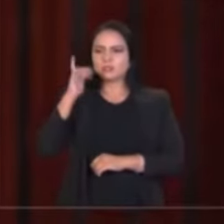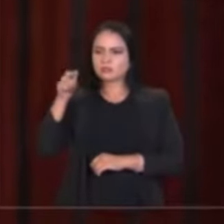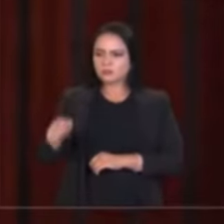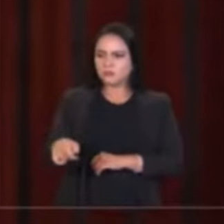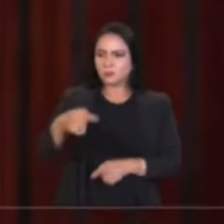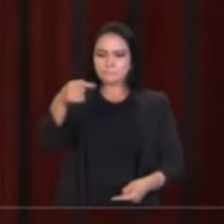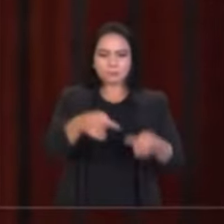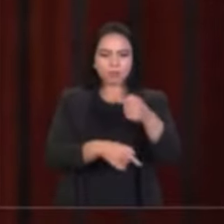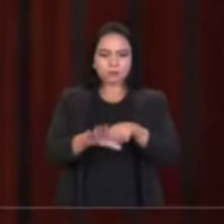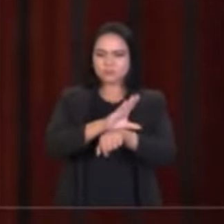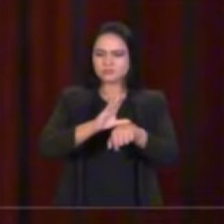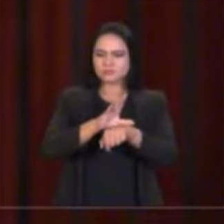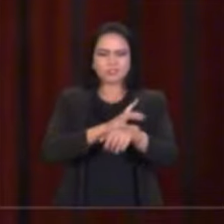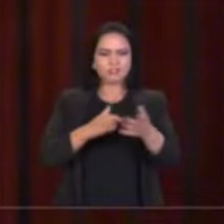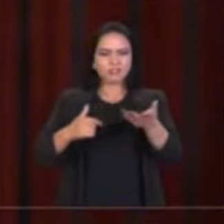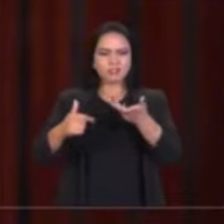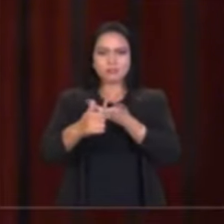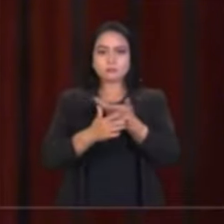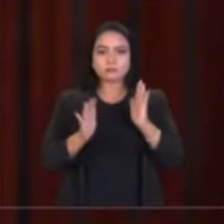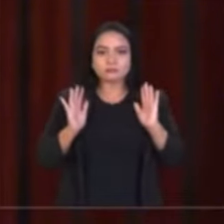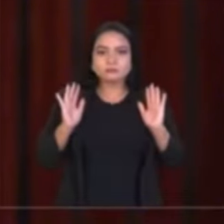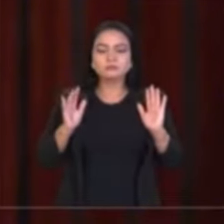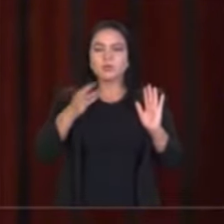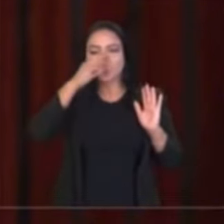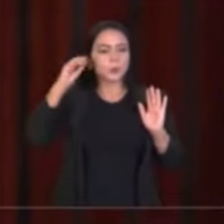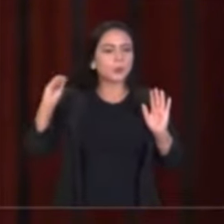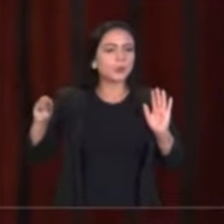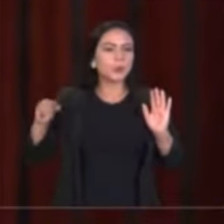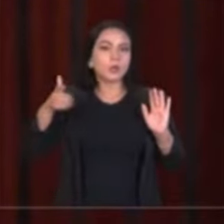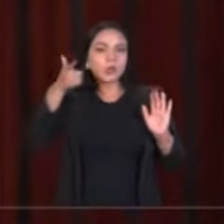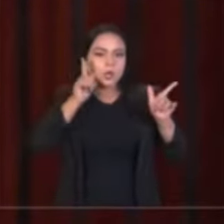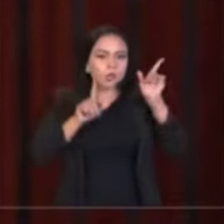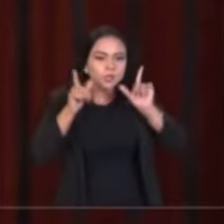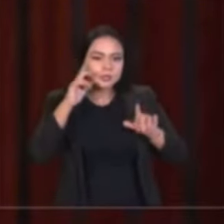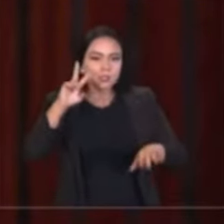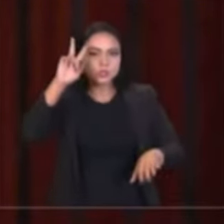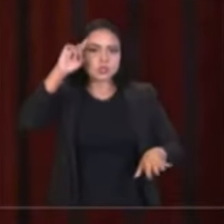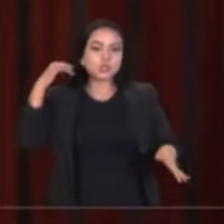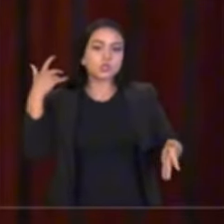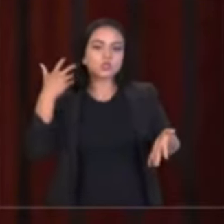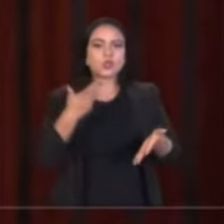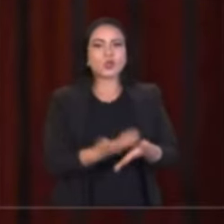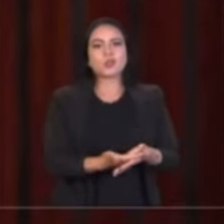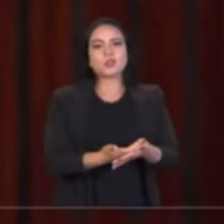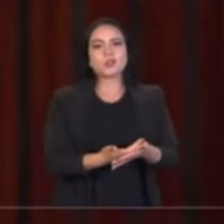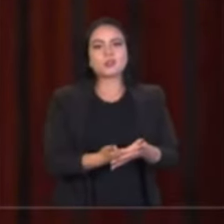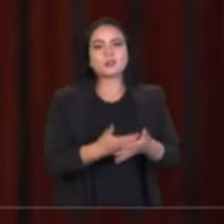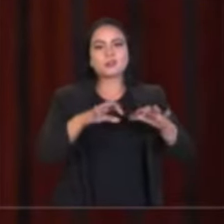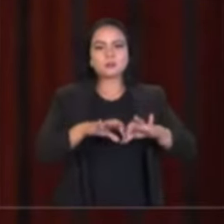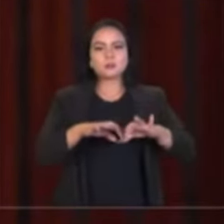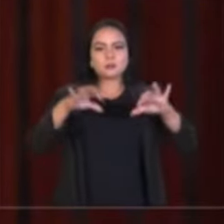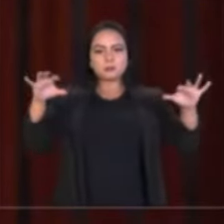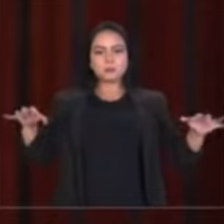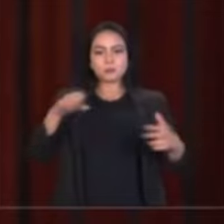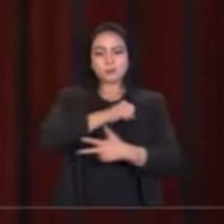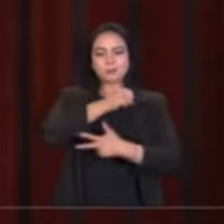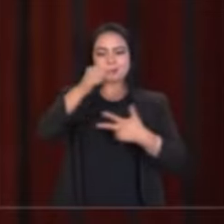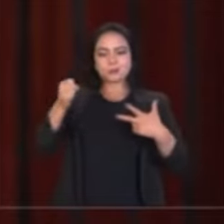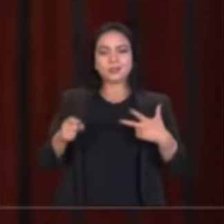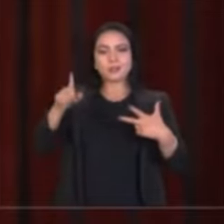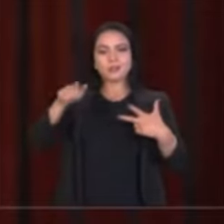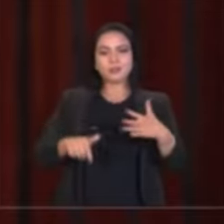declarar inconstitucional isso ou aquilo, ignorando a conquista histórica na separação de poderes, que é exatamente